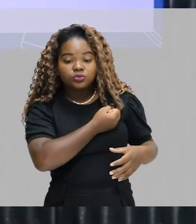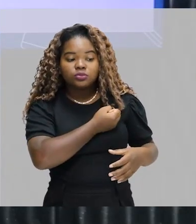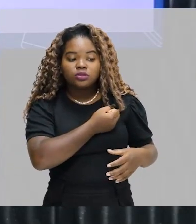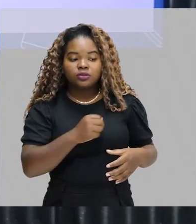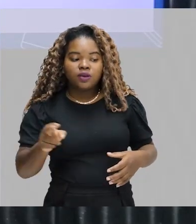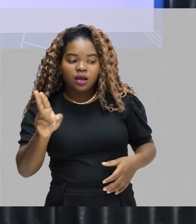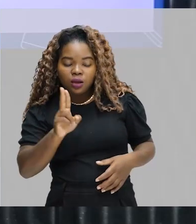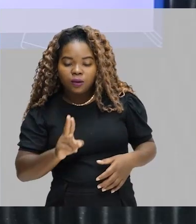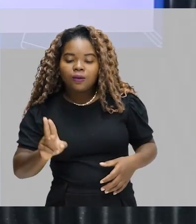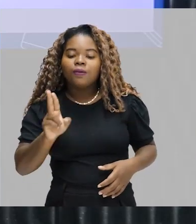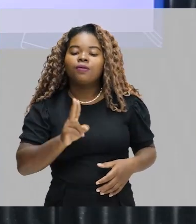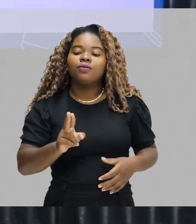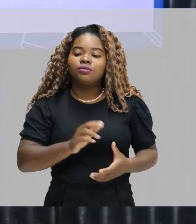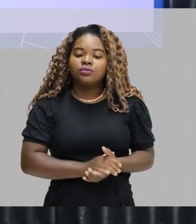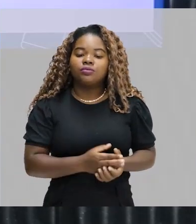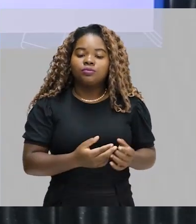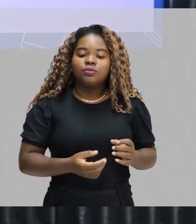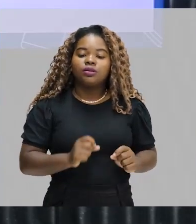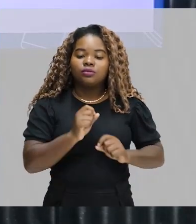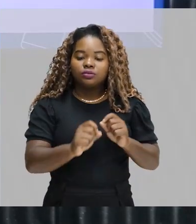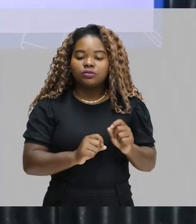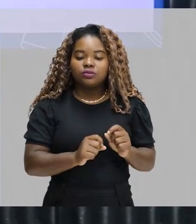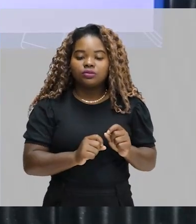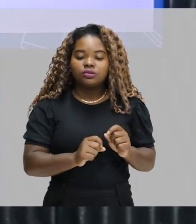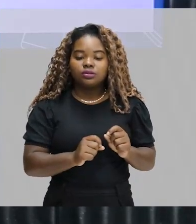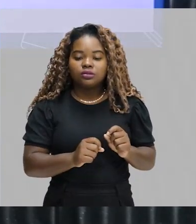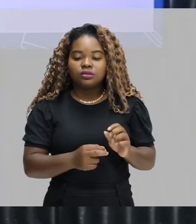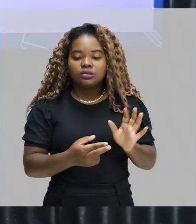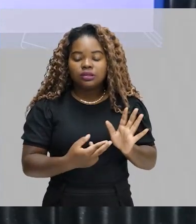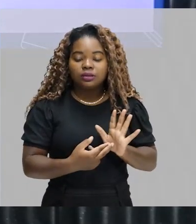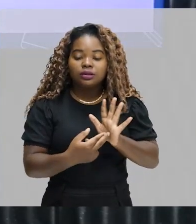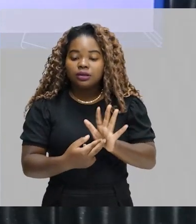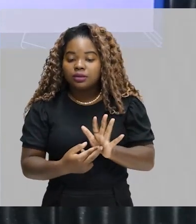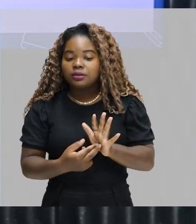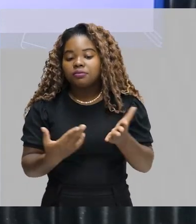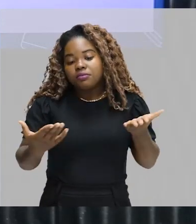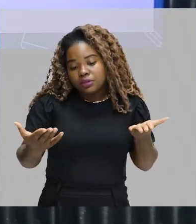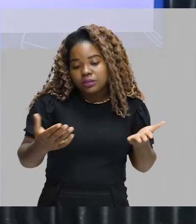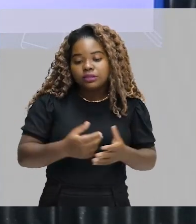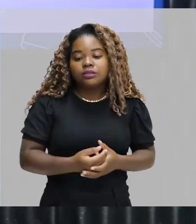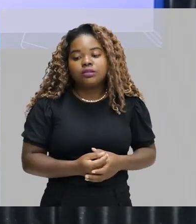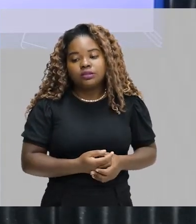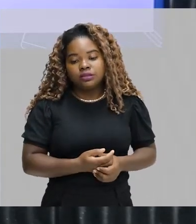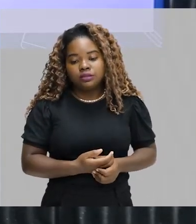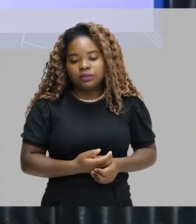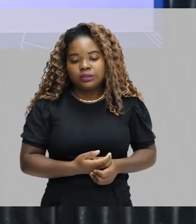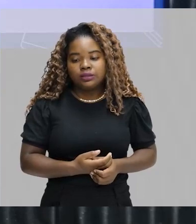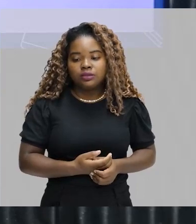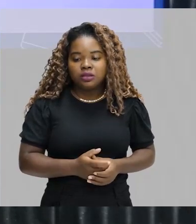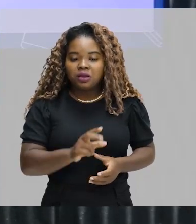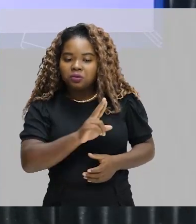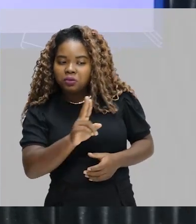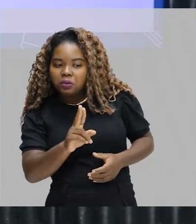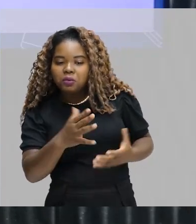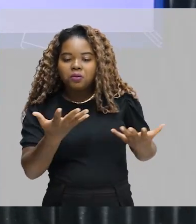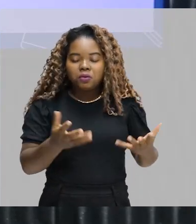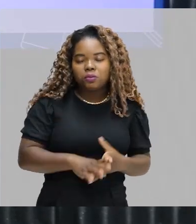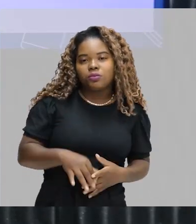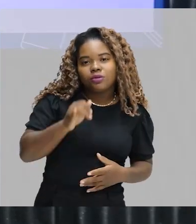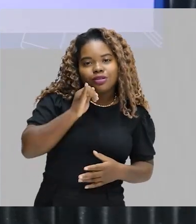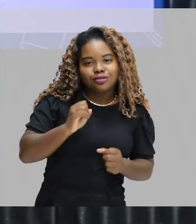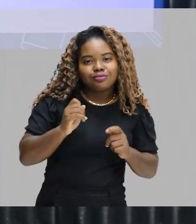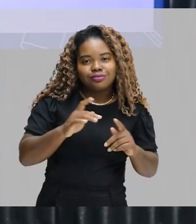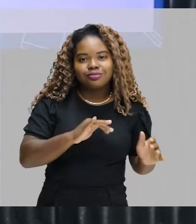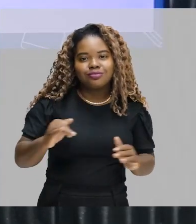vai utilizar para fazer referência a alguma coisa, sempre esses números analisados em bloco, tá? Então, nós vamos ver cada um